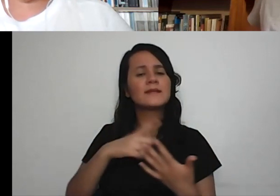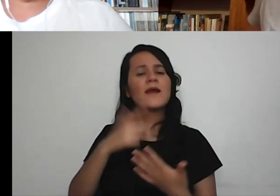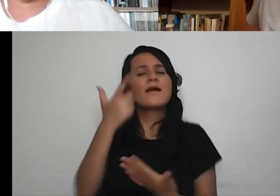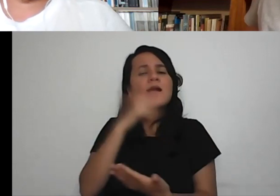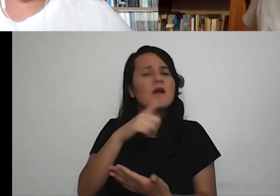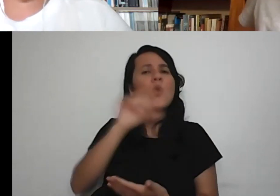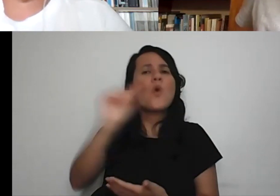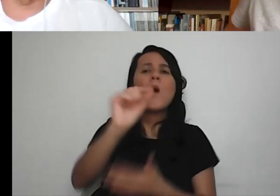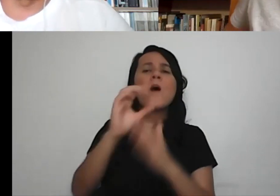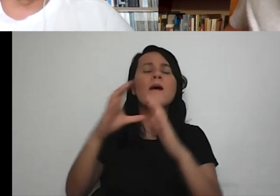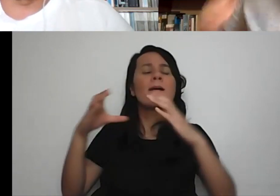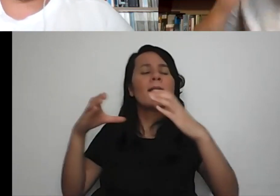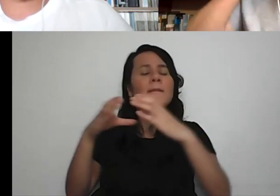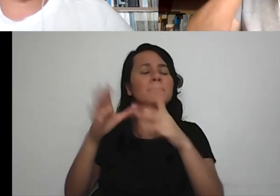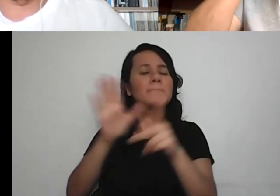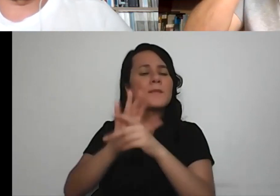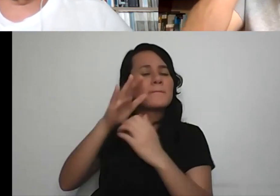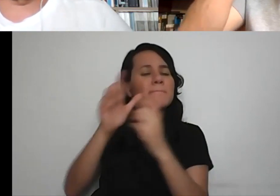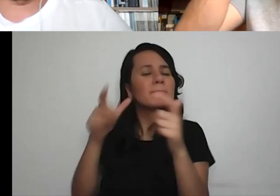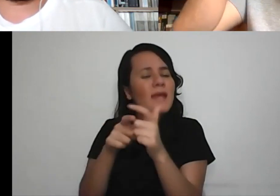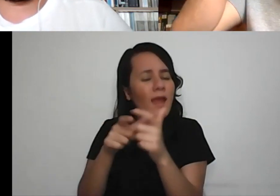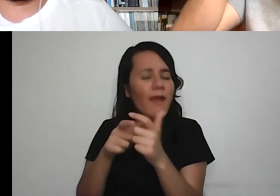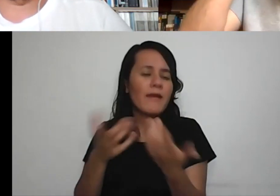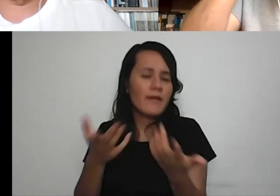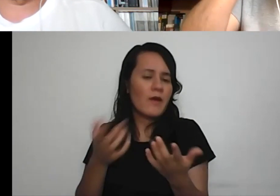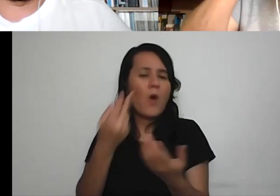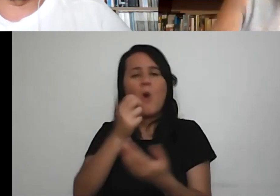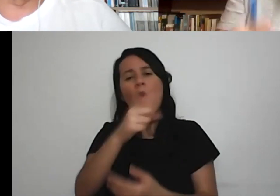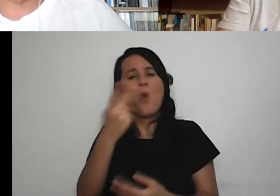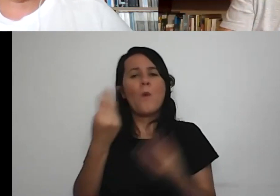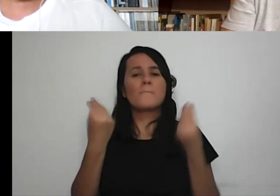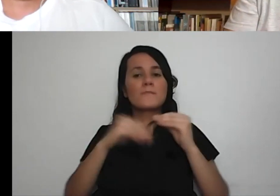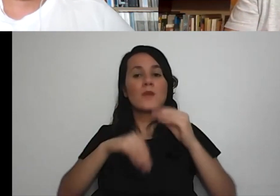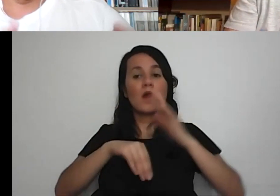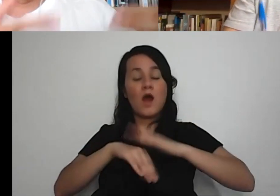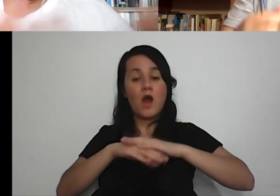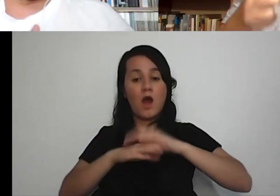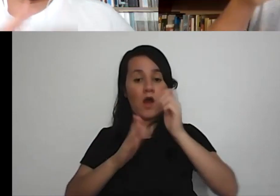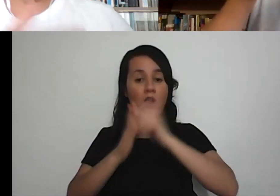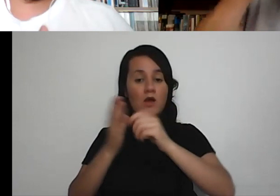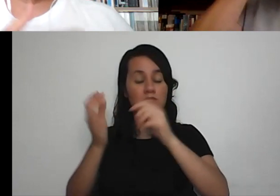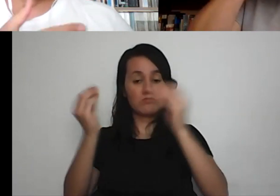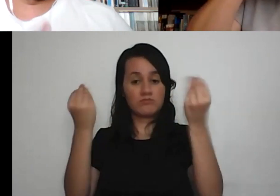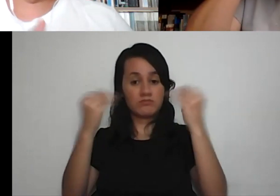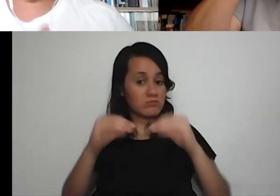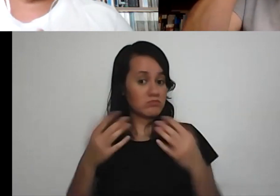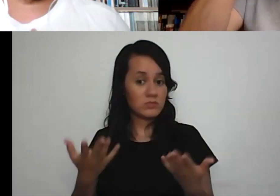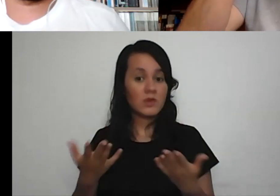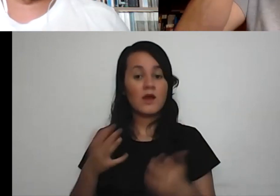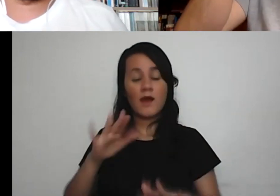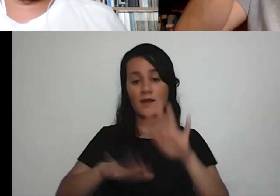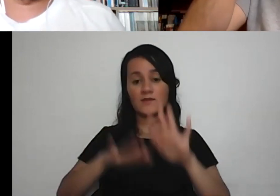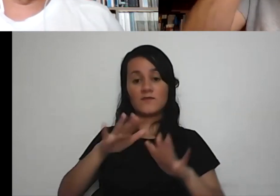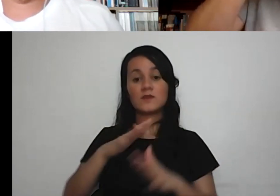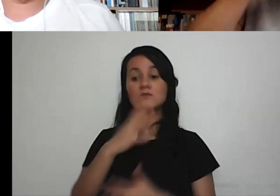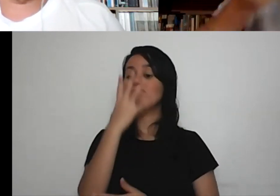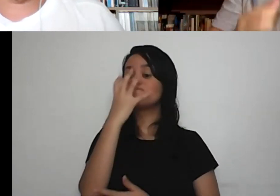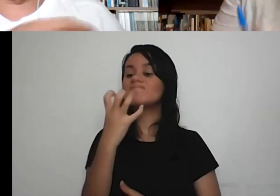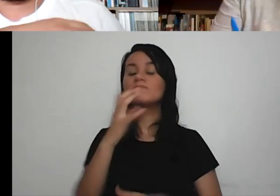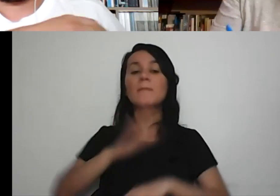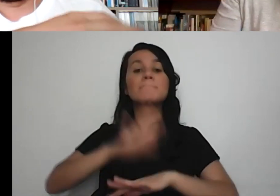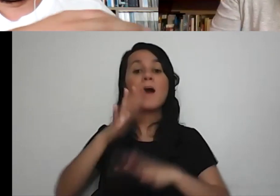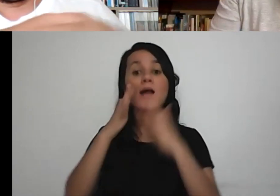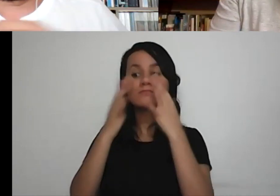pequenas, independentes, publicações em autoedição, normalmente o livro que vai chamar mais atenção e que